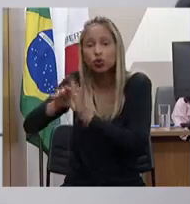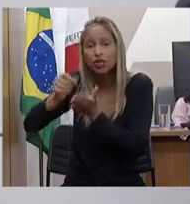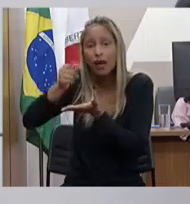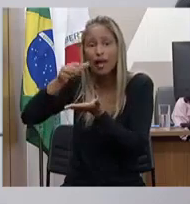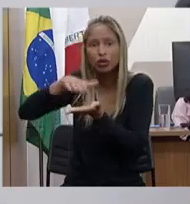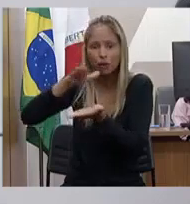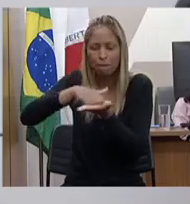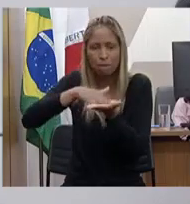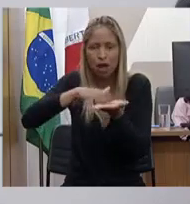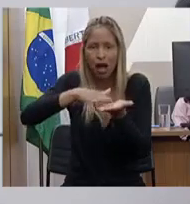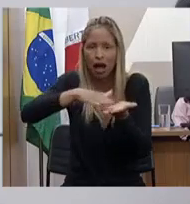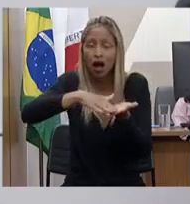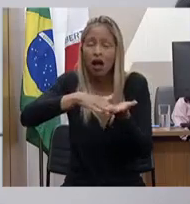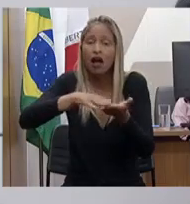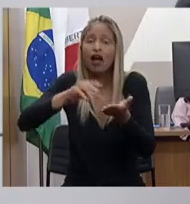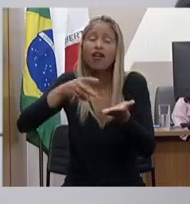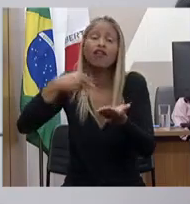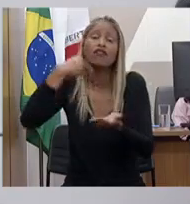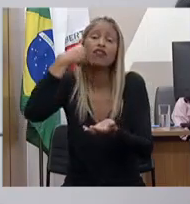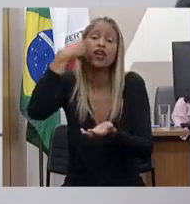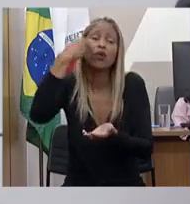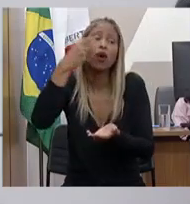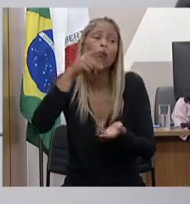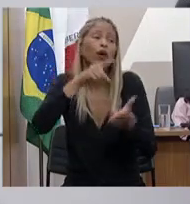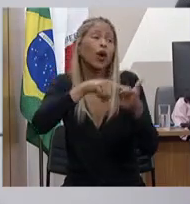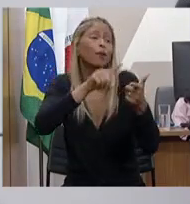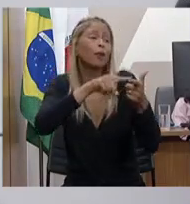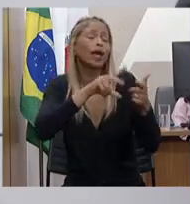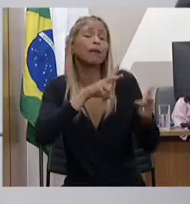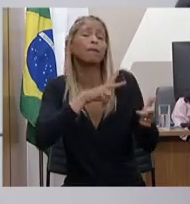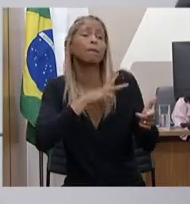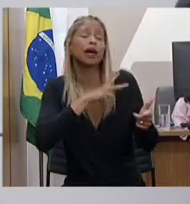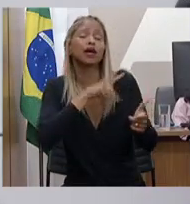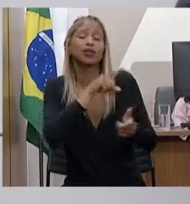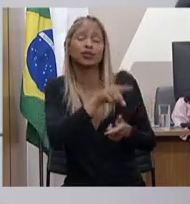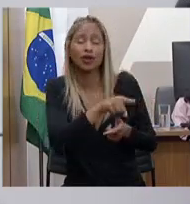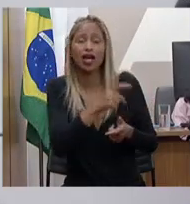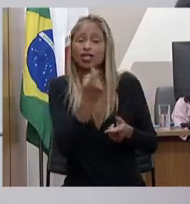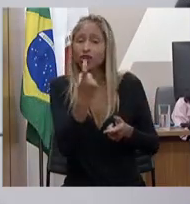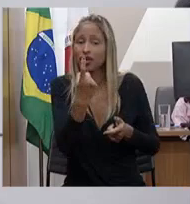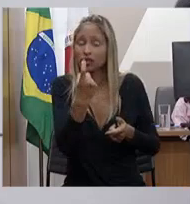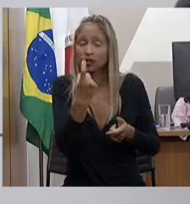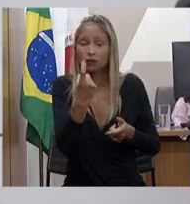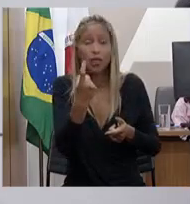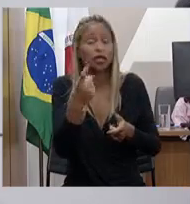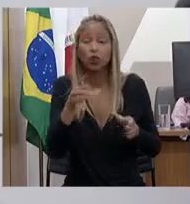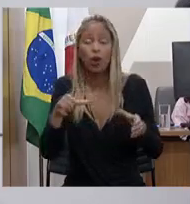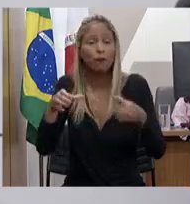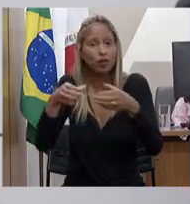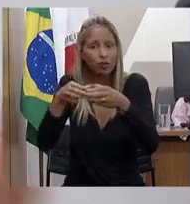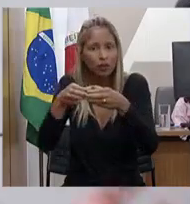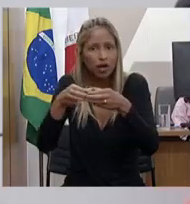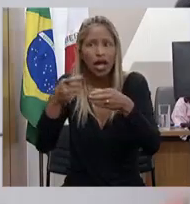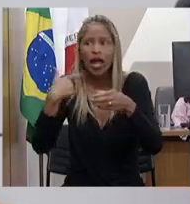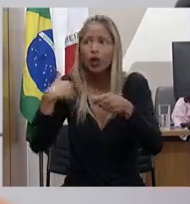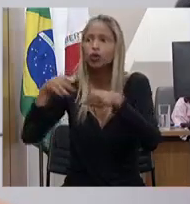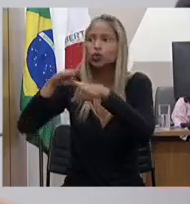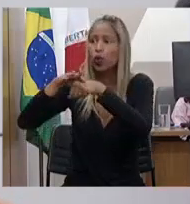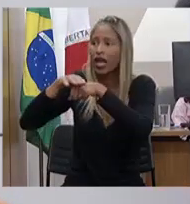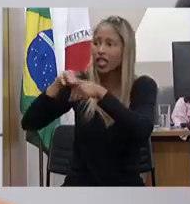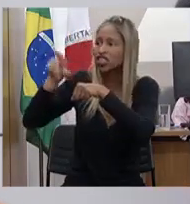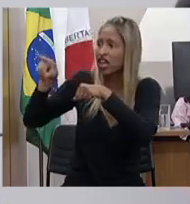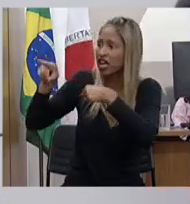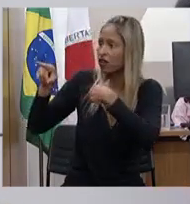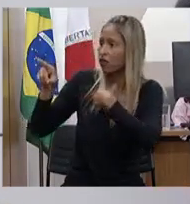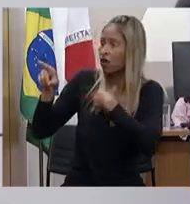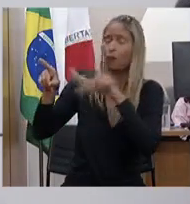é imensa as pessoas têm vergonha de falar porque ela acha que ele é um problema individual que aqui não é um problema do coletivo por que que eu fiquei doente meu companheiro aqui do